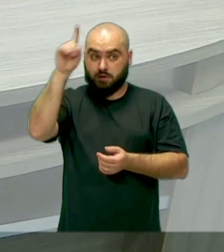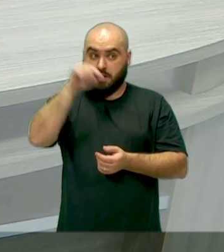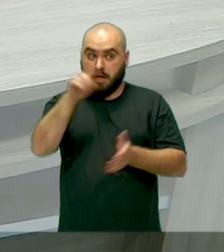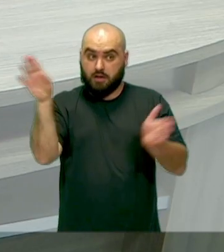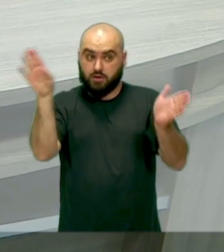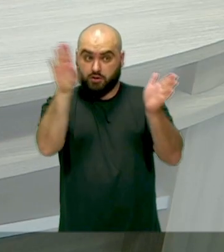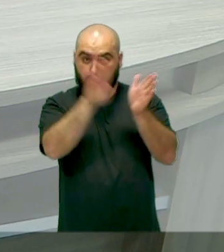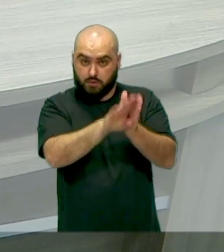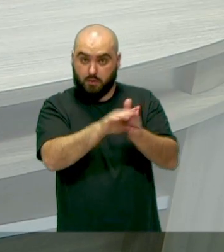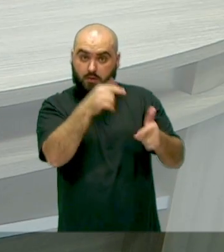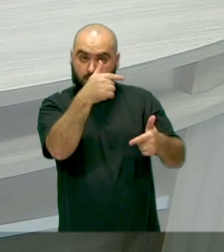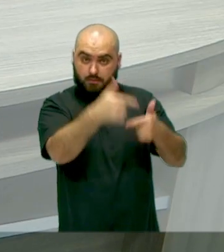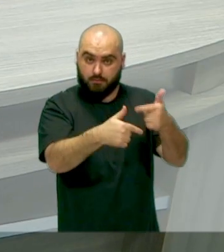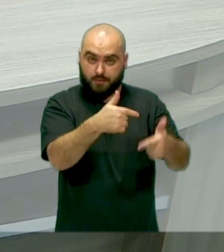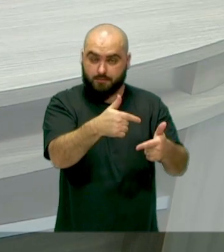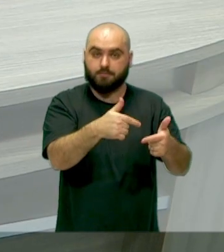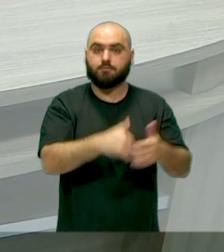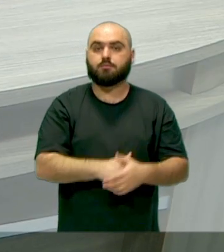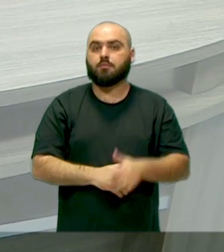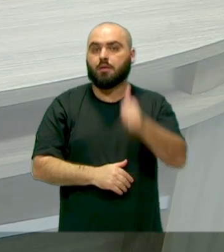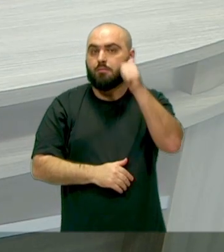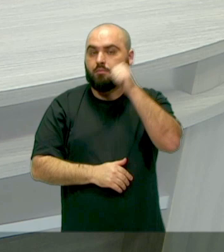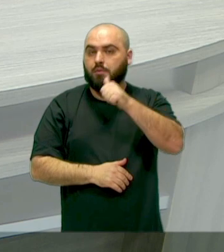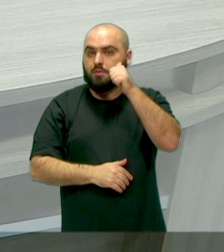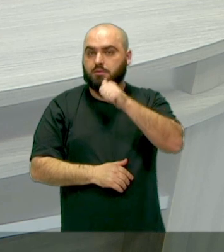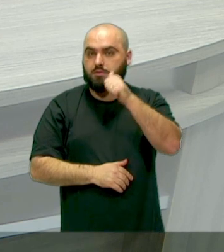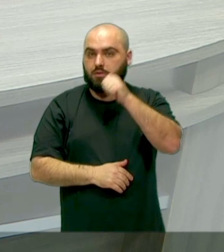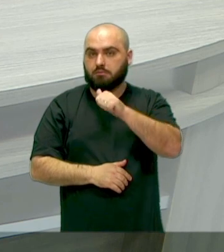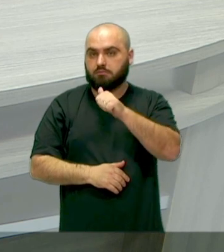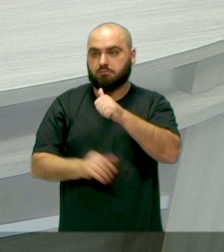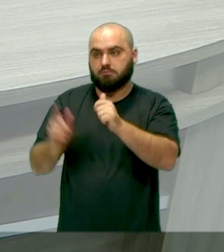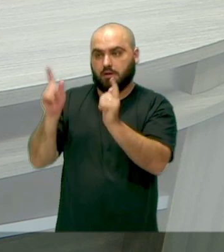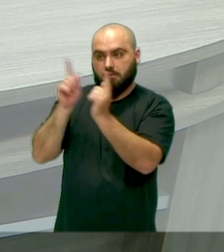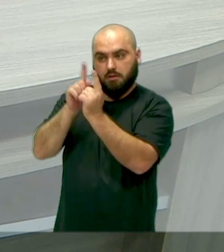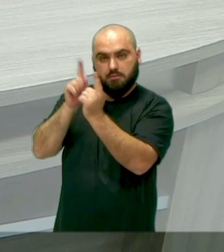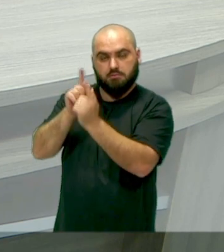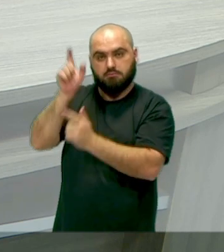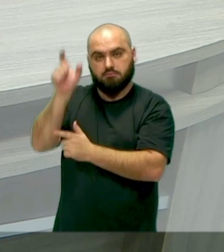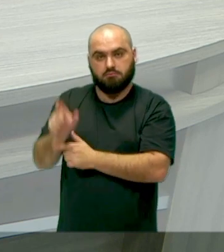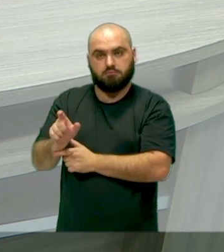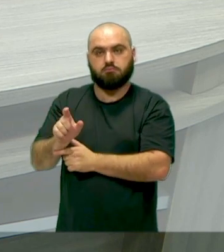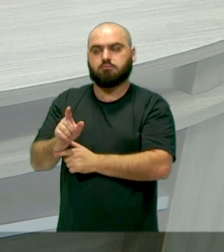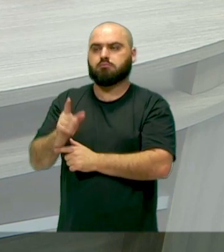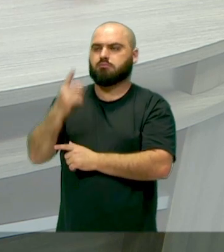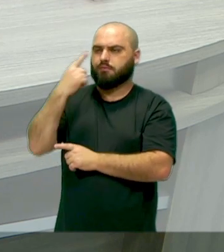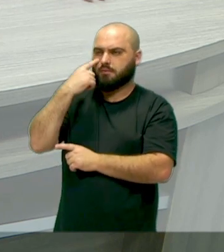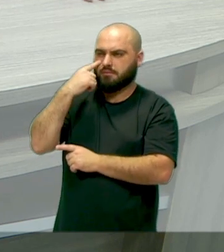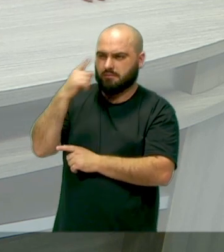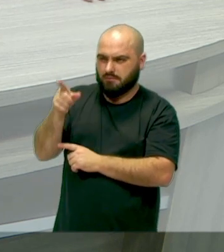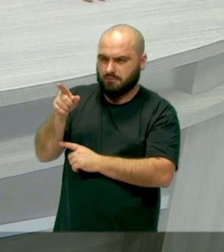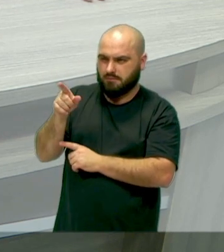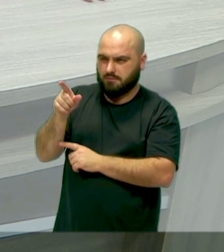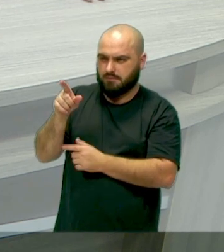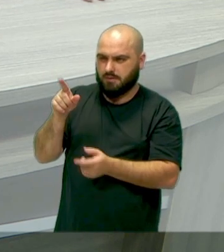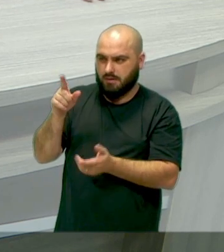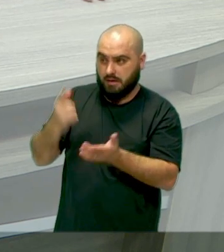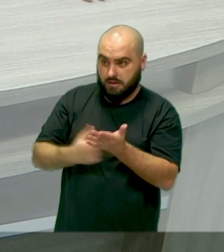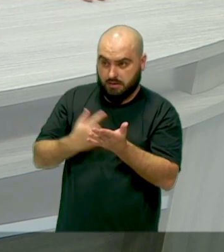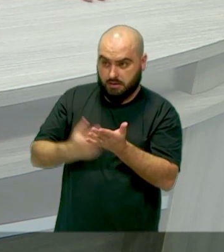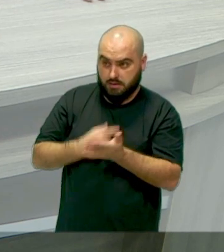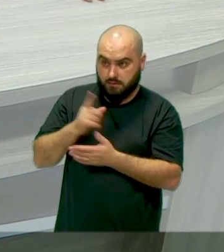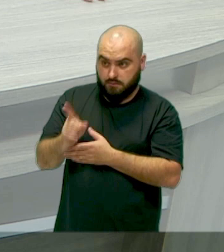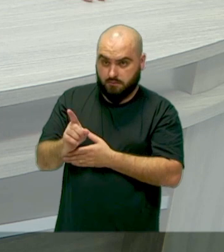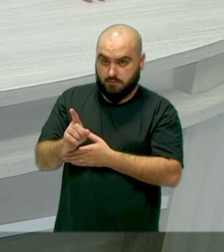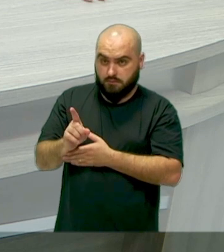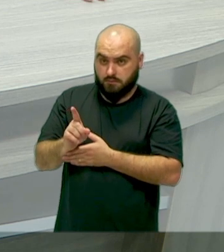chegou para trabalhar, a moça da recepção falou para ela assim, esse livro é